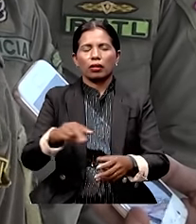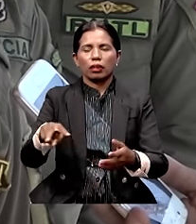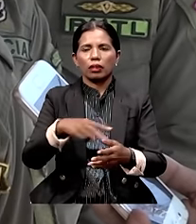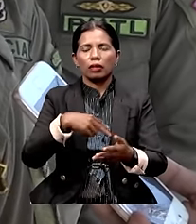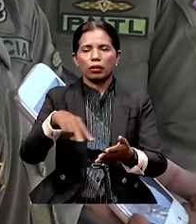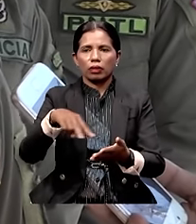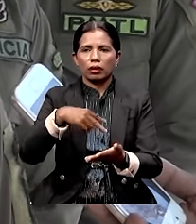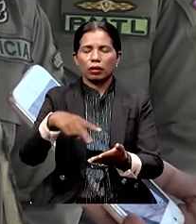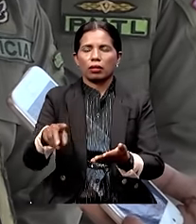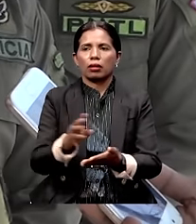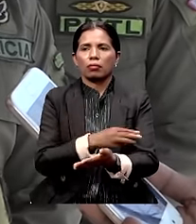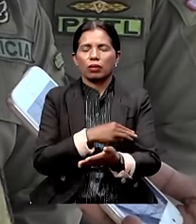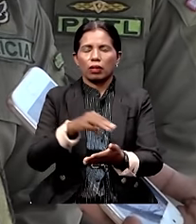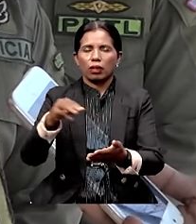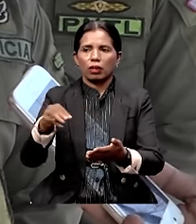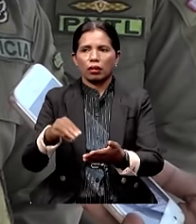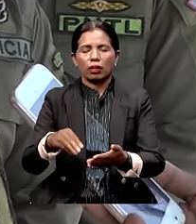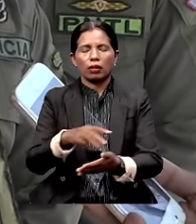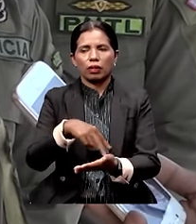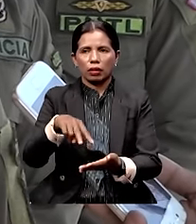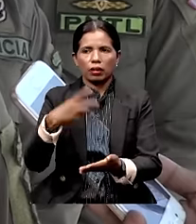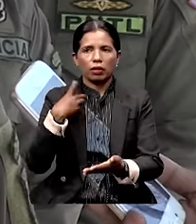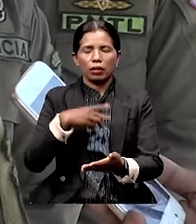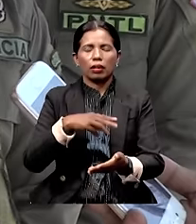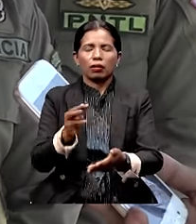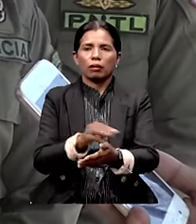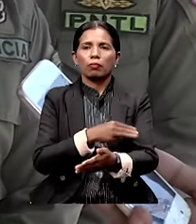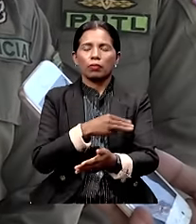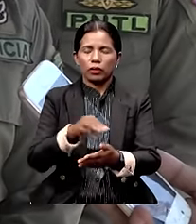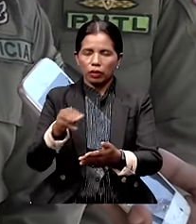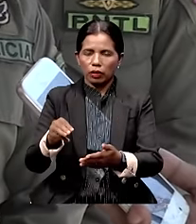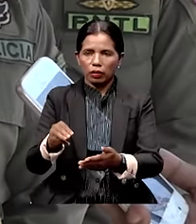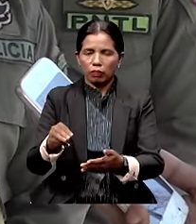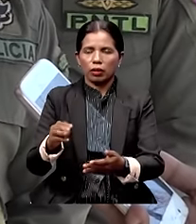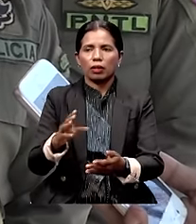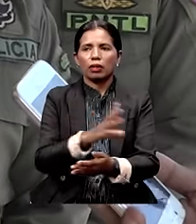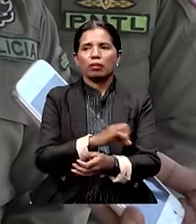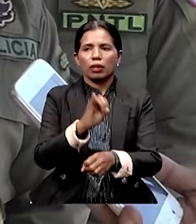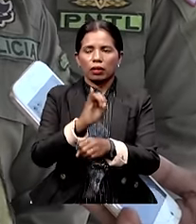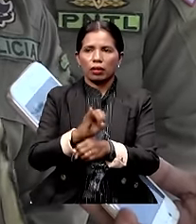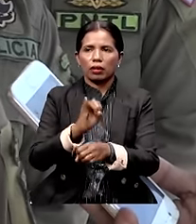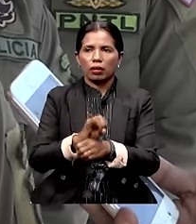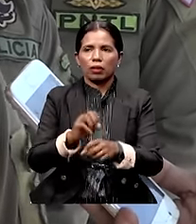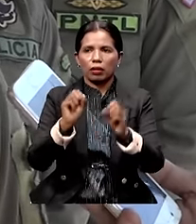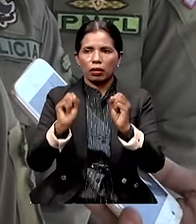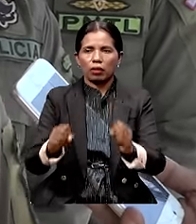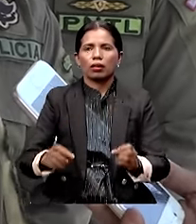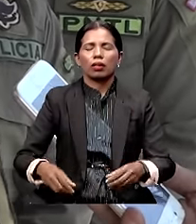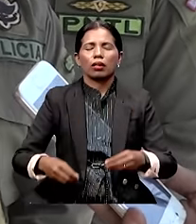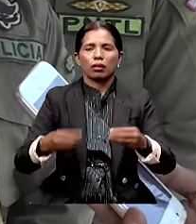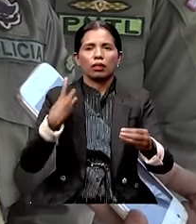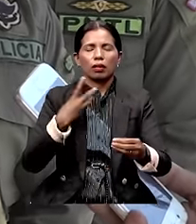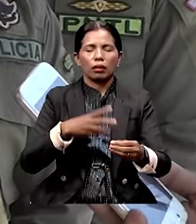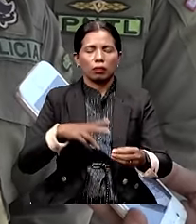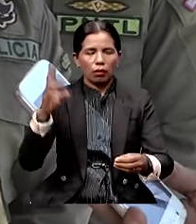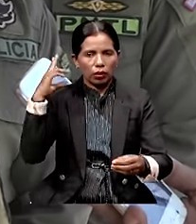be dansa nian dahur nian mebe ita tenki toka muzik dia nebe maka igreja nian para bele fristeza